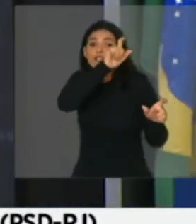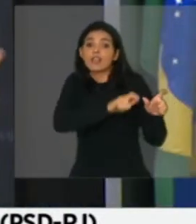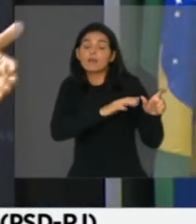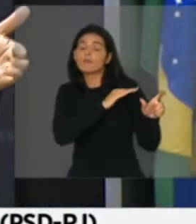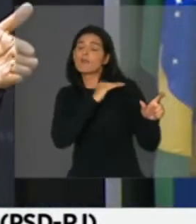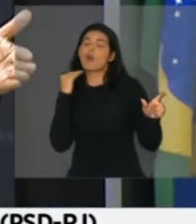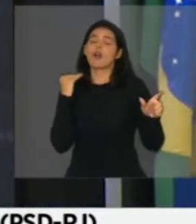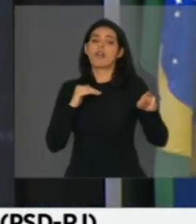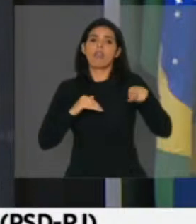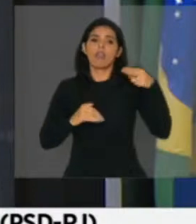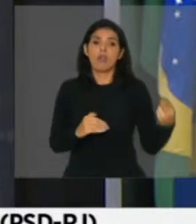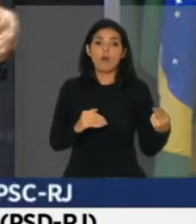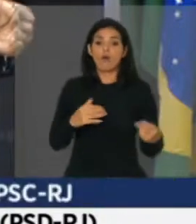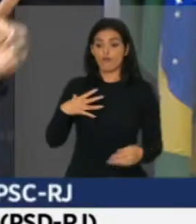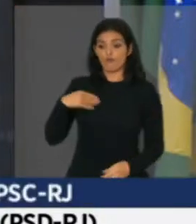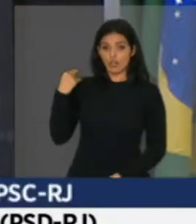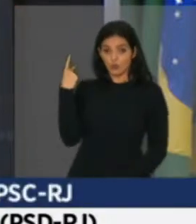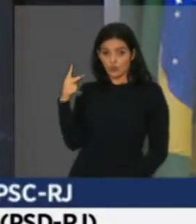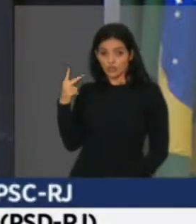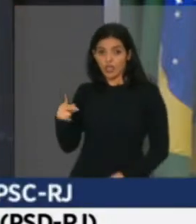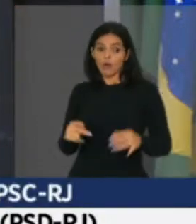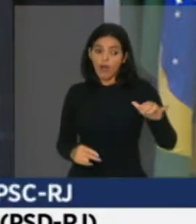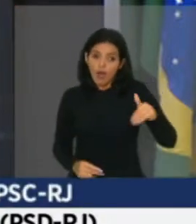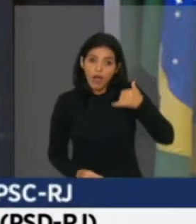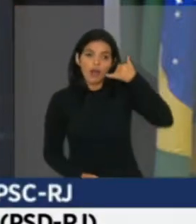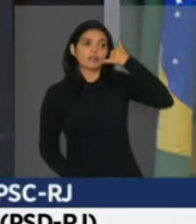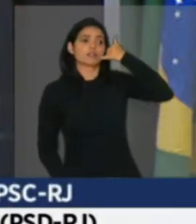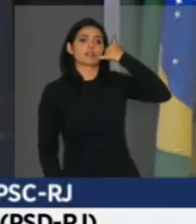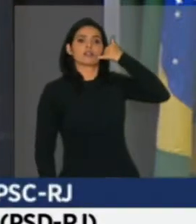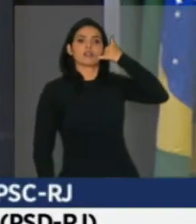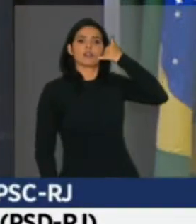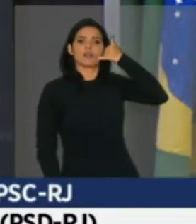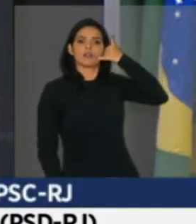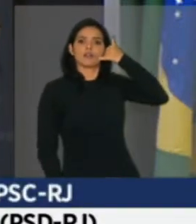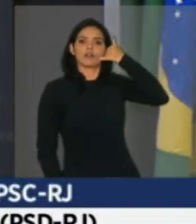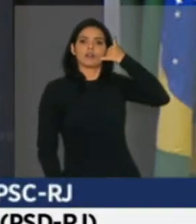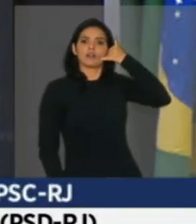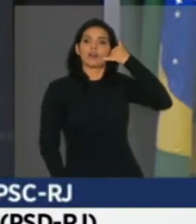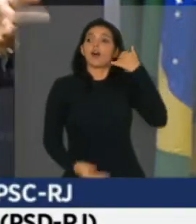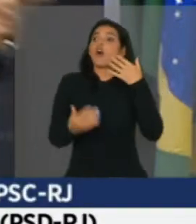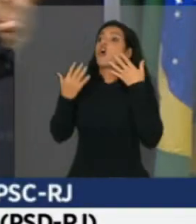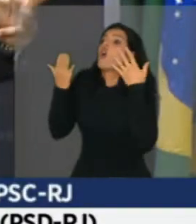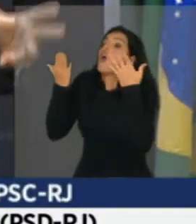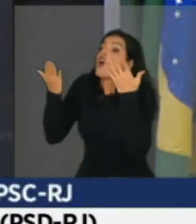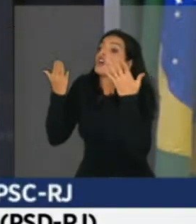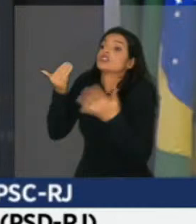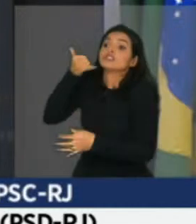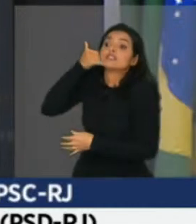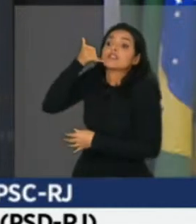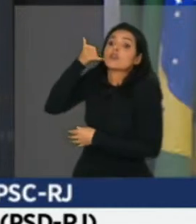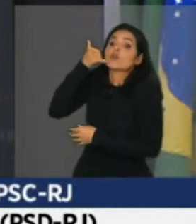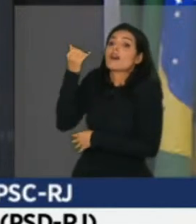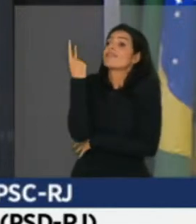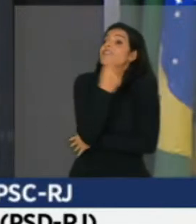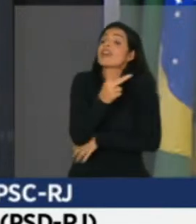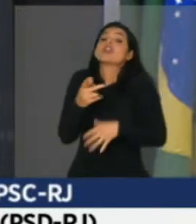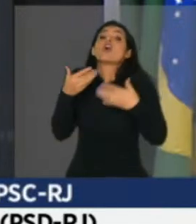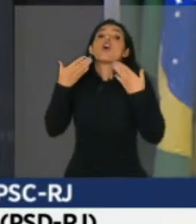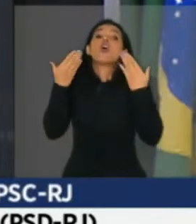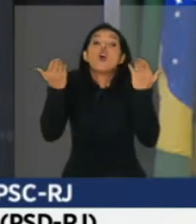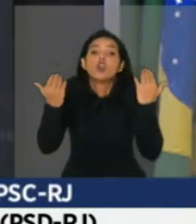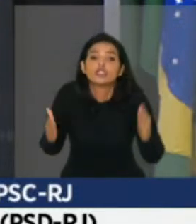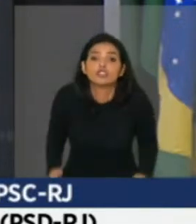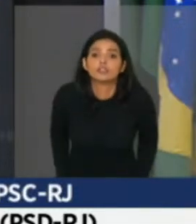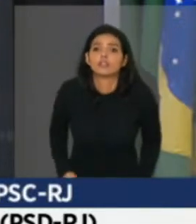e um de seus filhos me atenderam, Flor. Onde foi parar o celular, Flor?